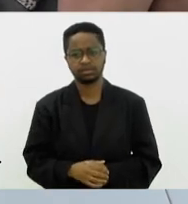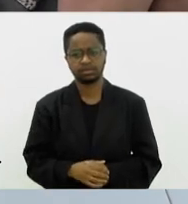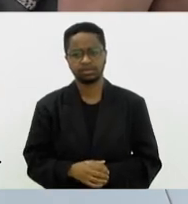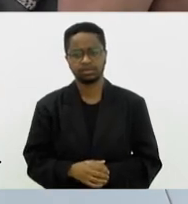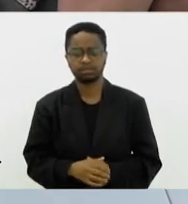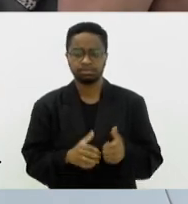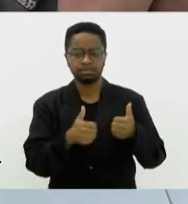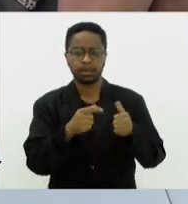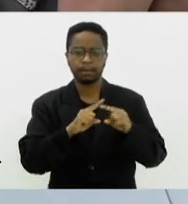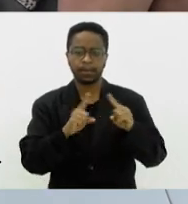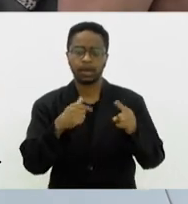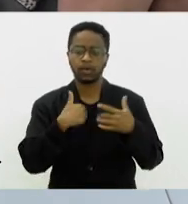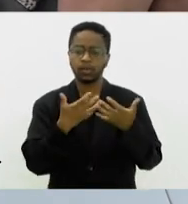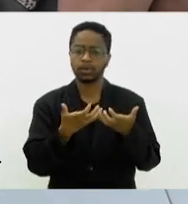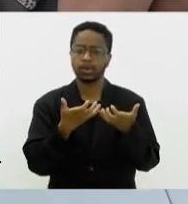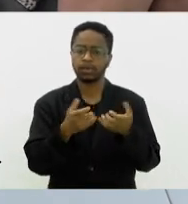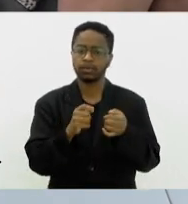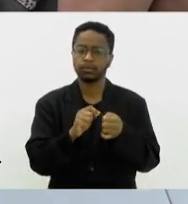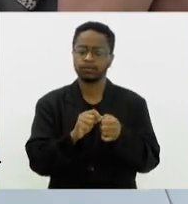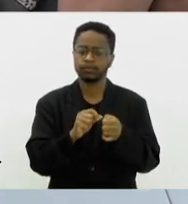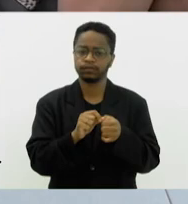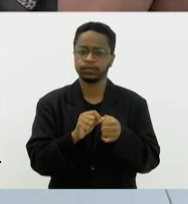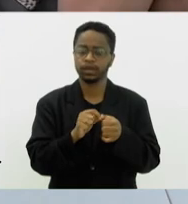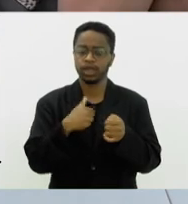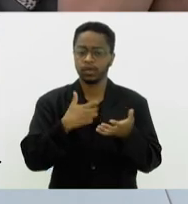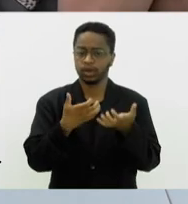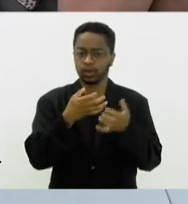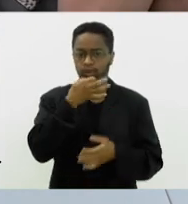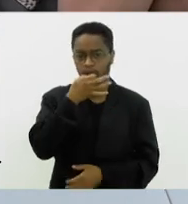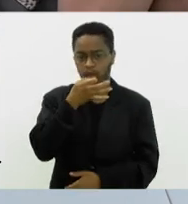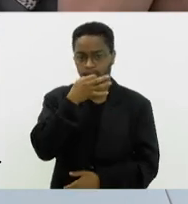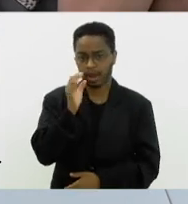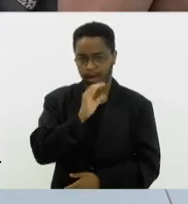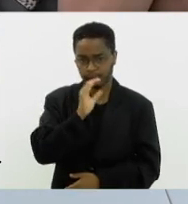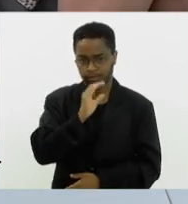Não, mas eu queria fazer um breve comentário.